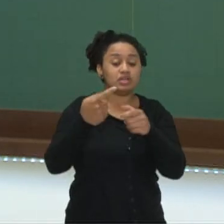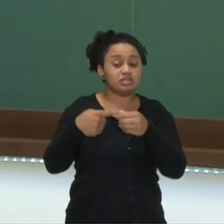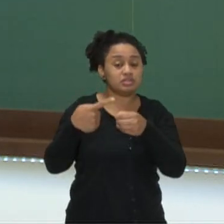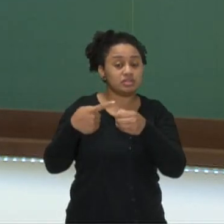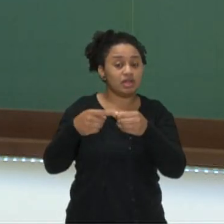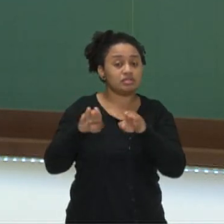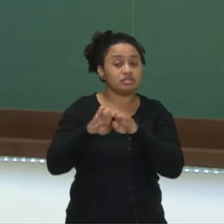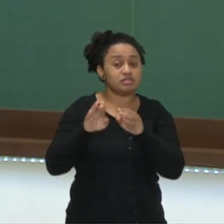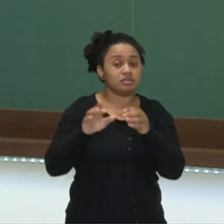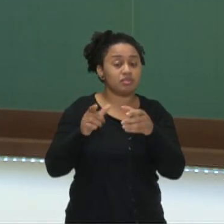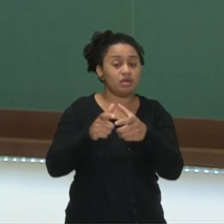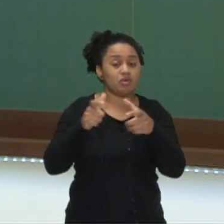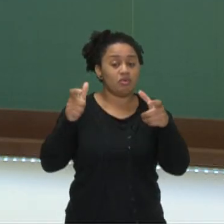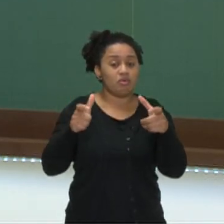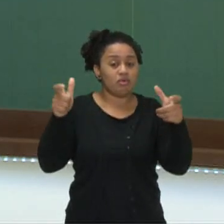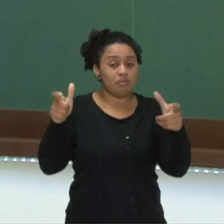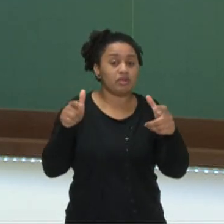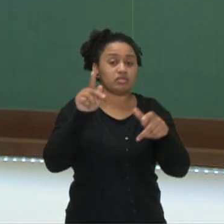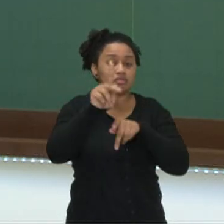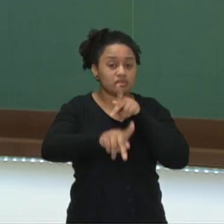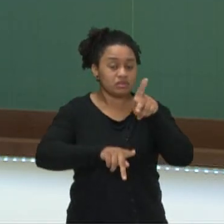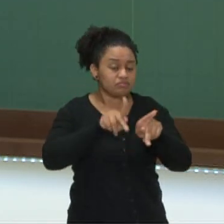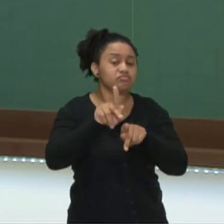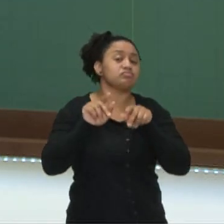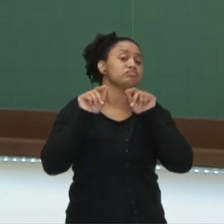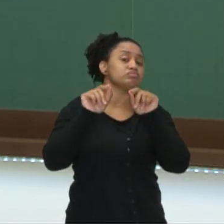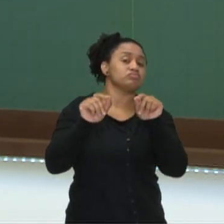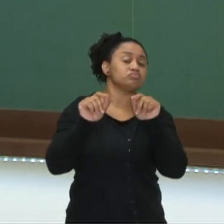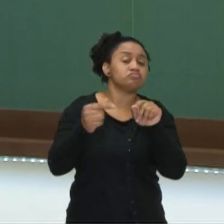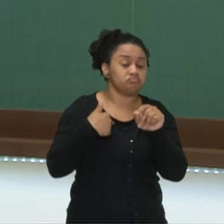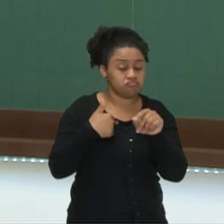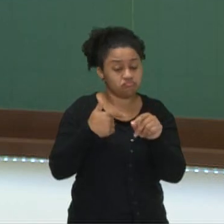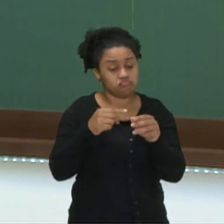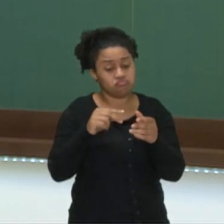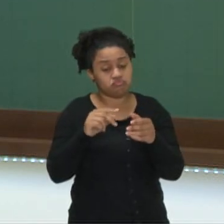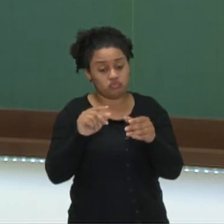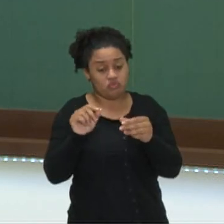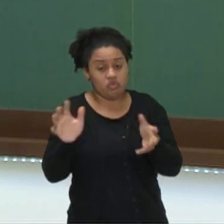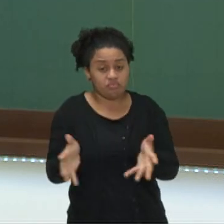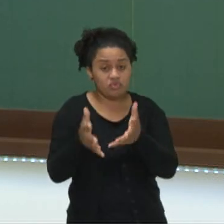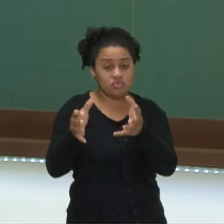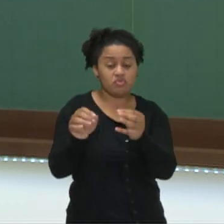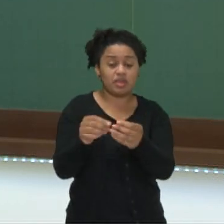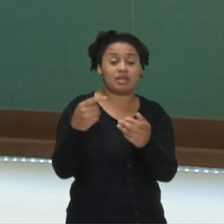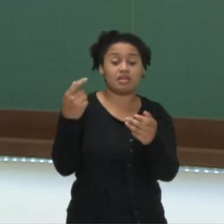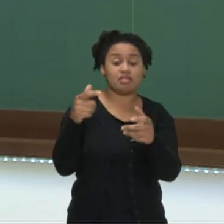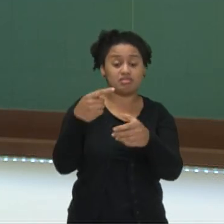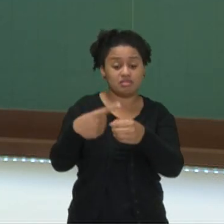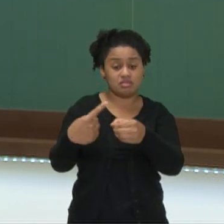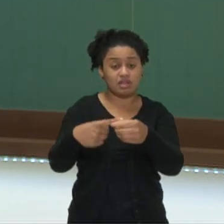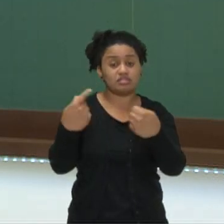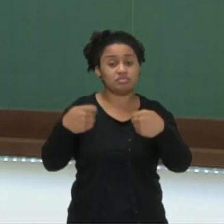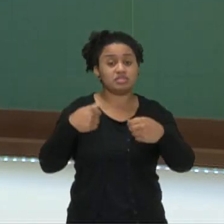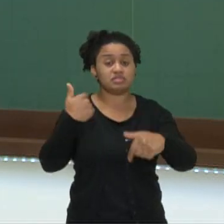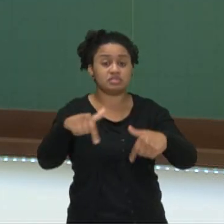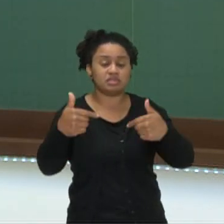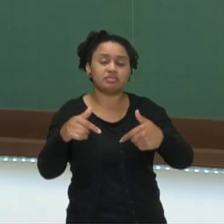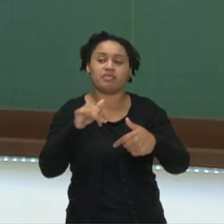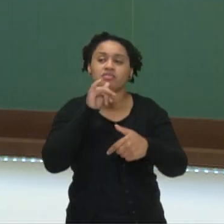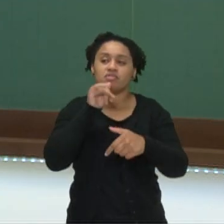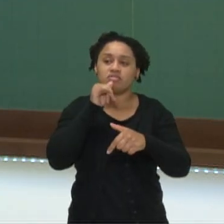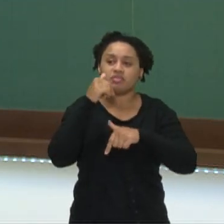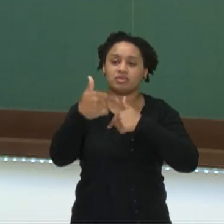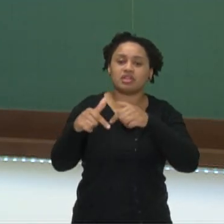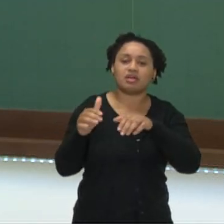essas pessoas que vão para a cidade, vai fomentar a necessidade de empregos na cidade. Por exemplo, um